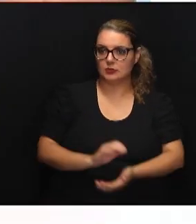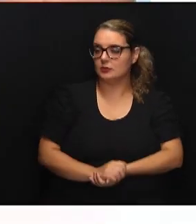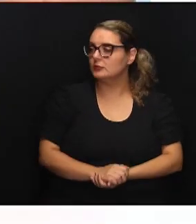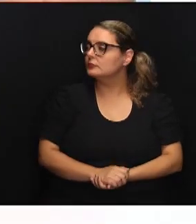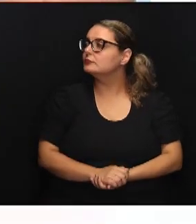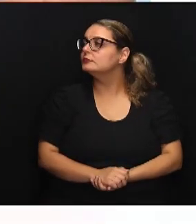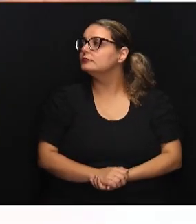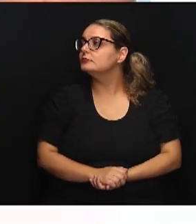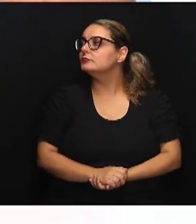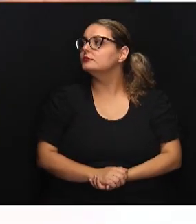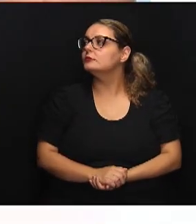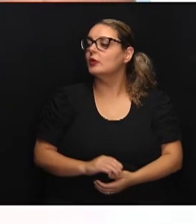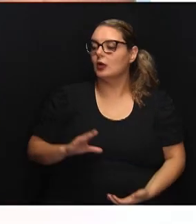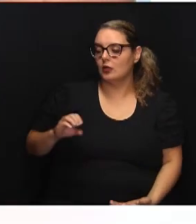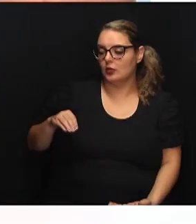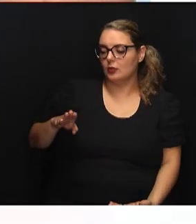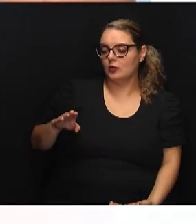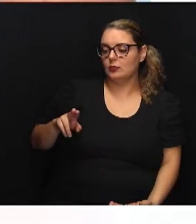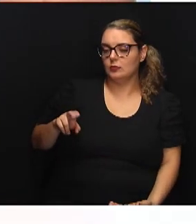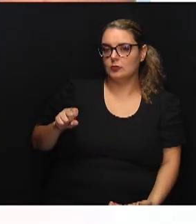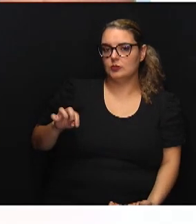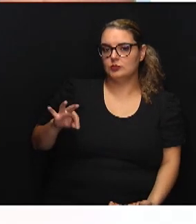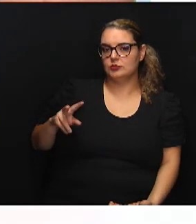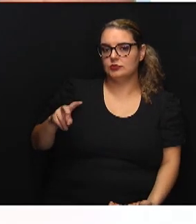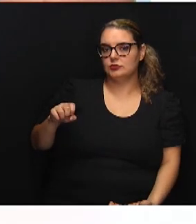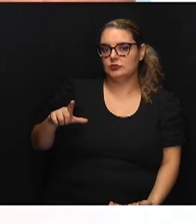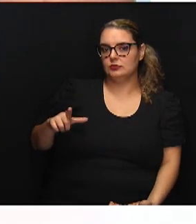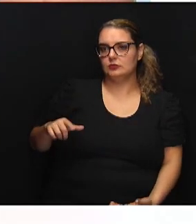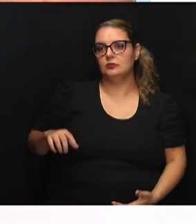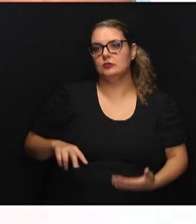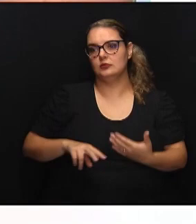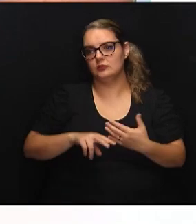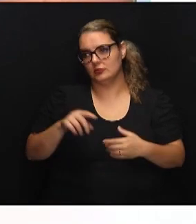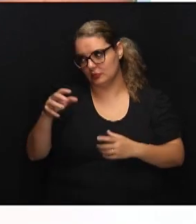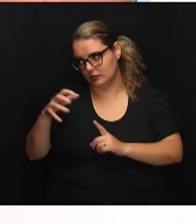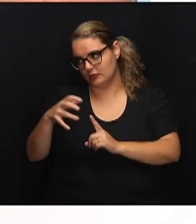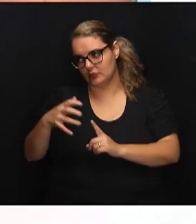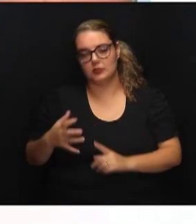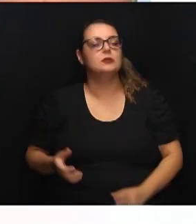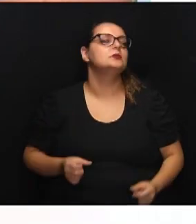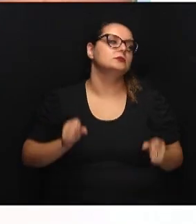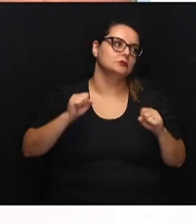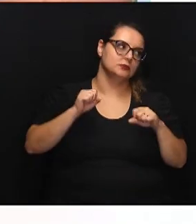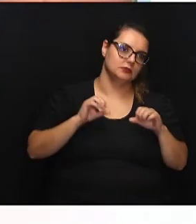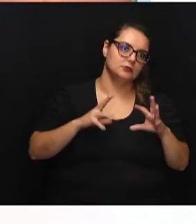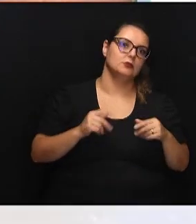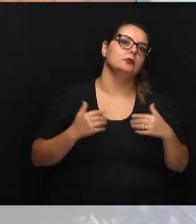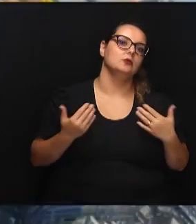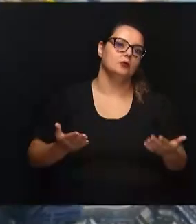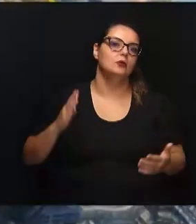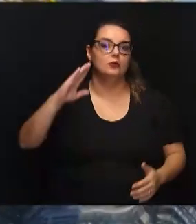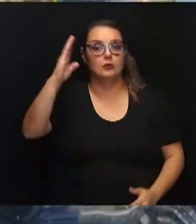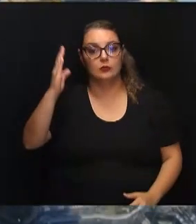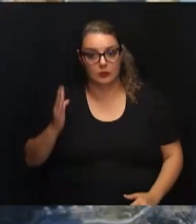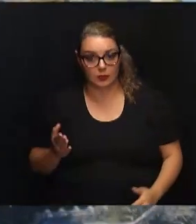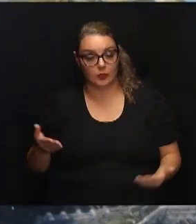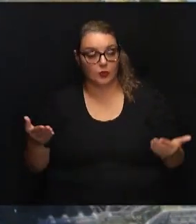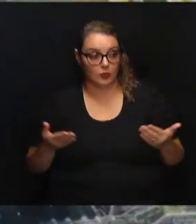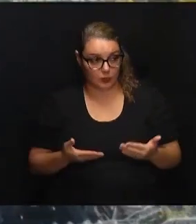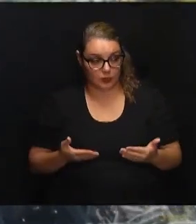O combustível também é afetado, né, professor? Totalmente, porque embora o Brasil seja hoje